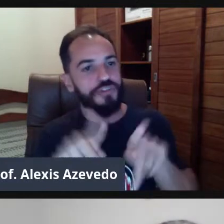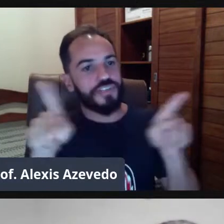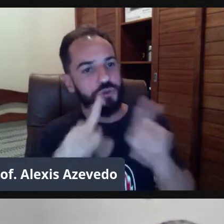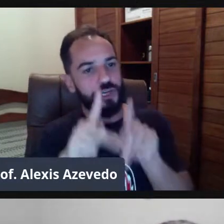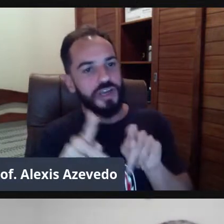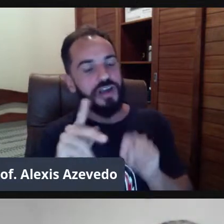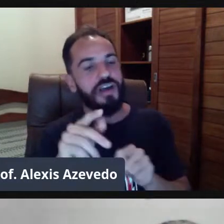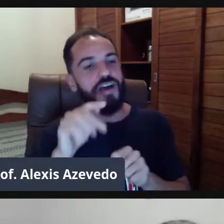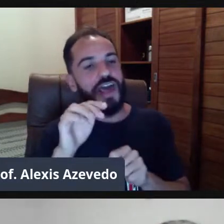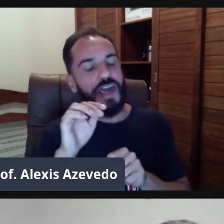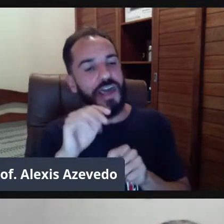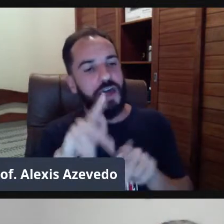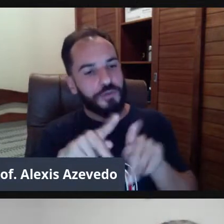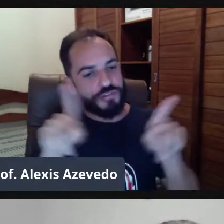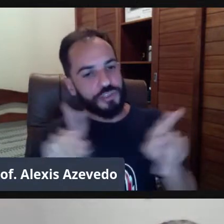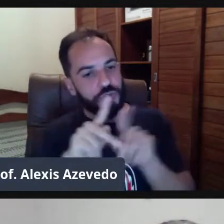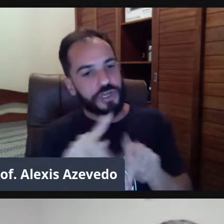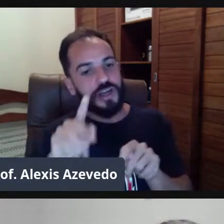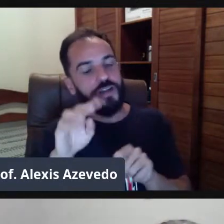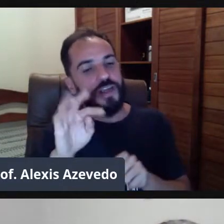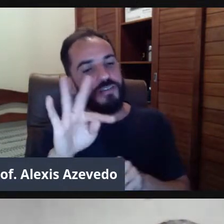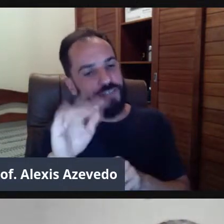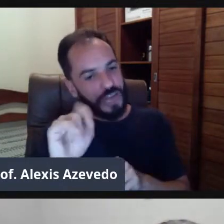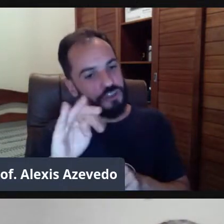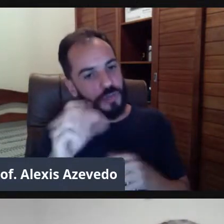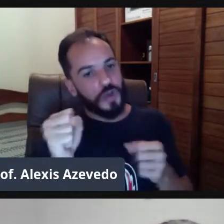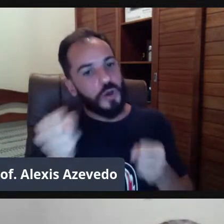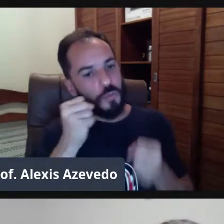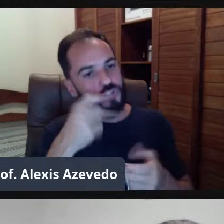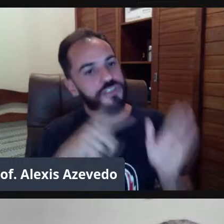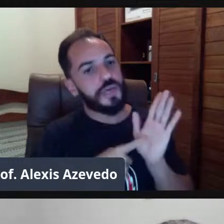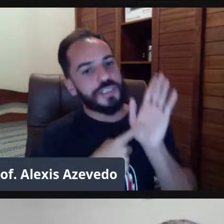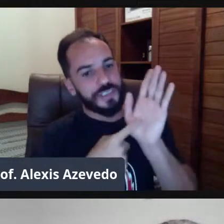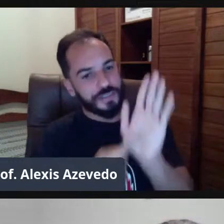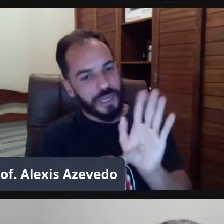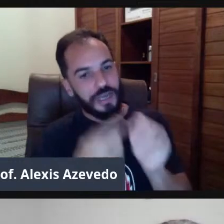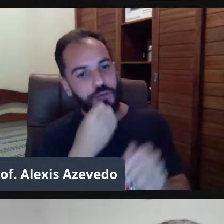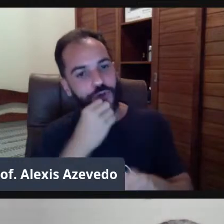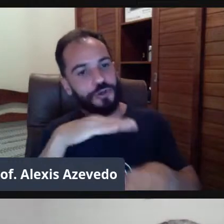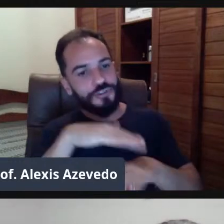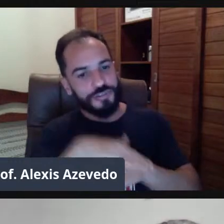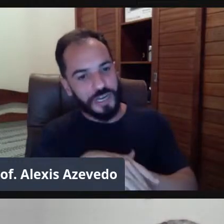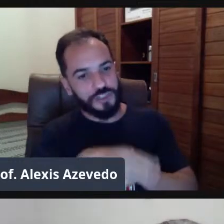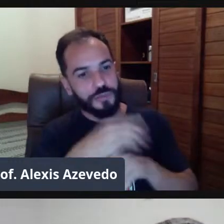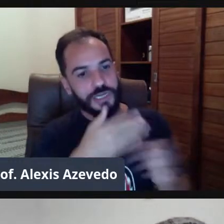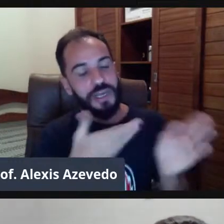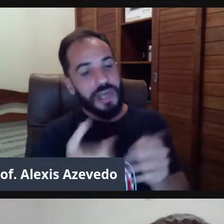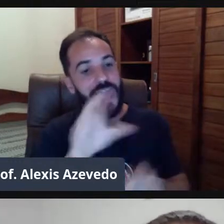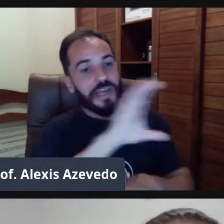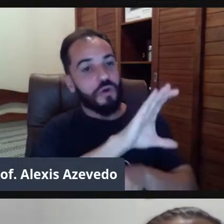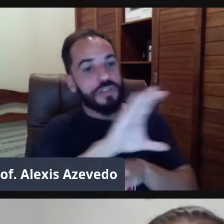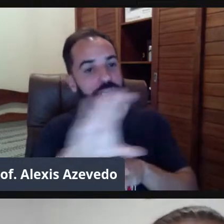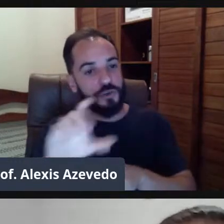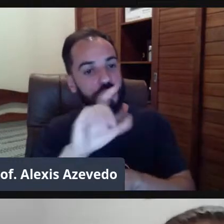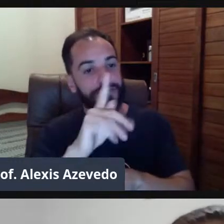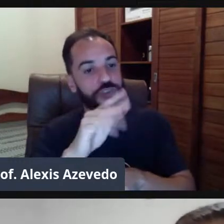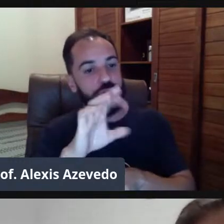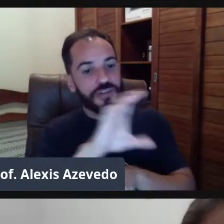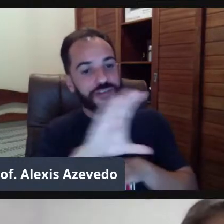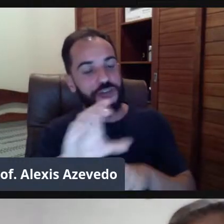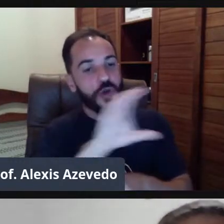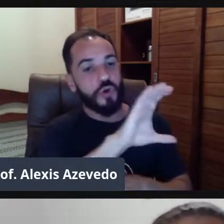a professora... a professora Fátima, pode se apresentar. Boa noite, Fátima, né? Ela é